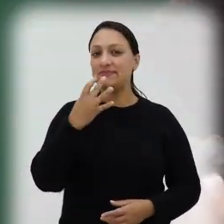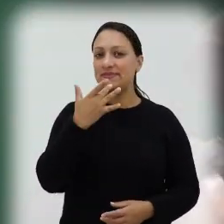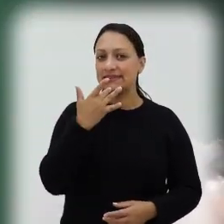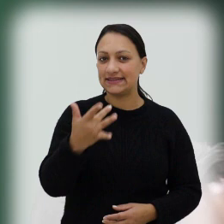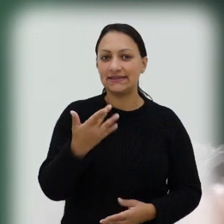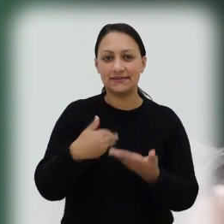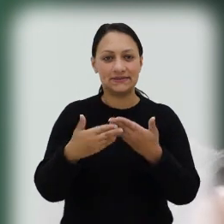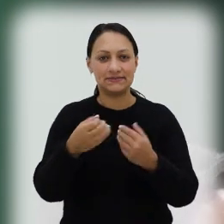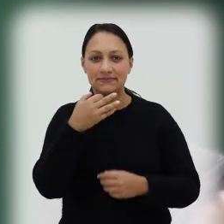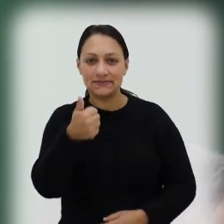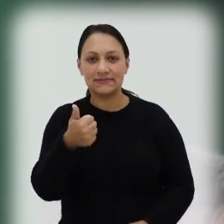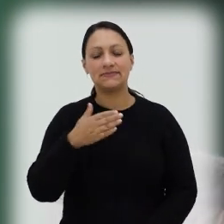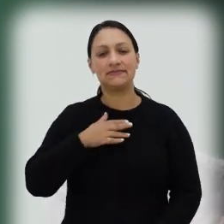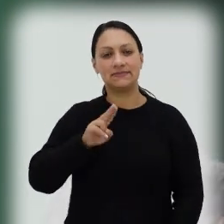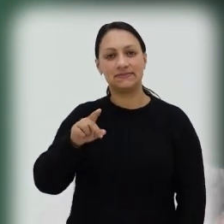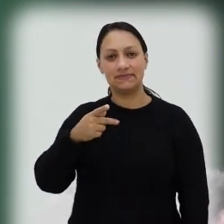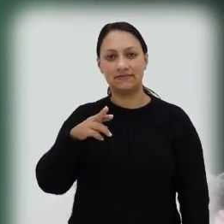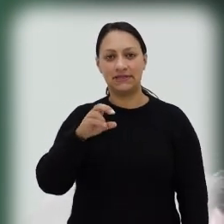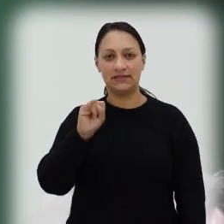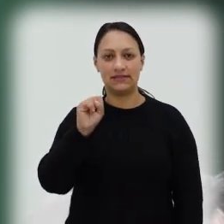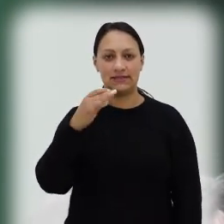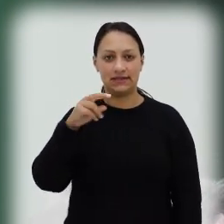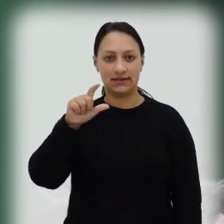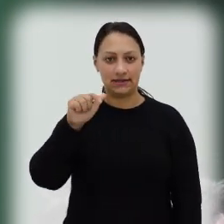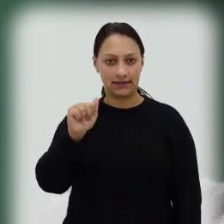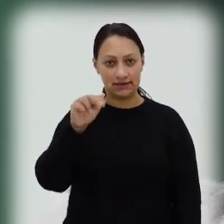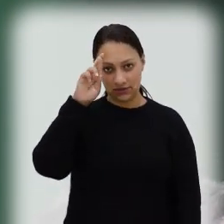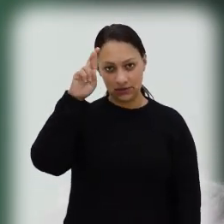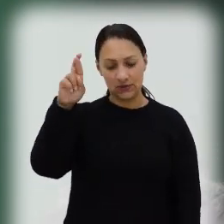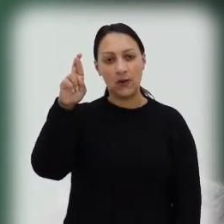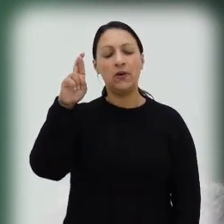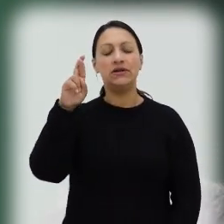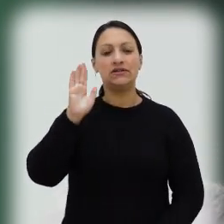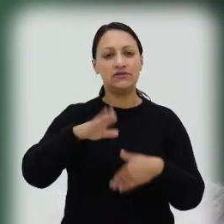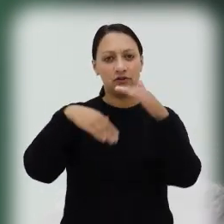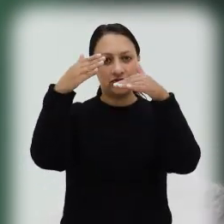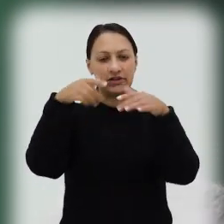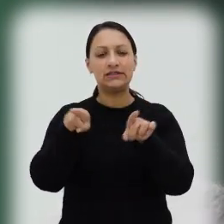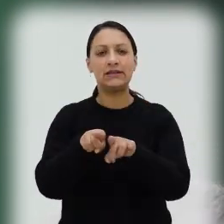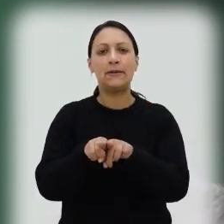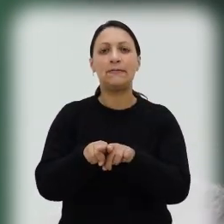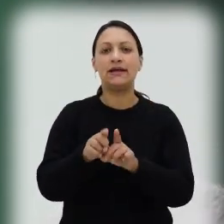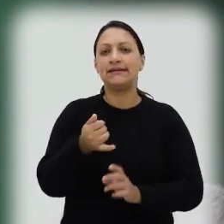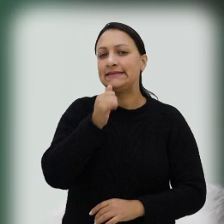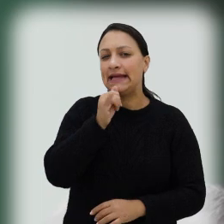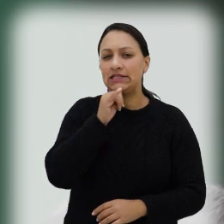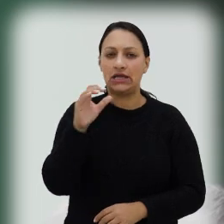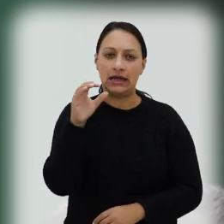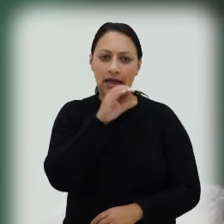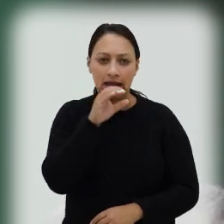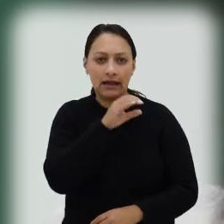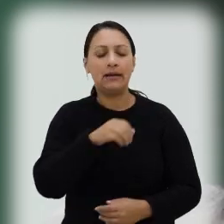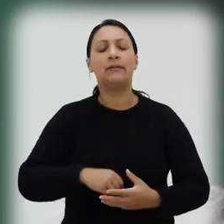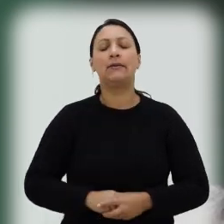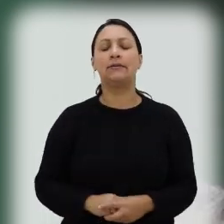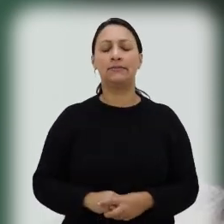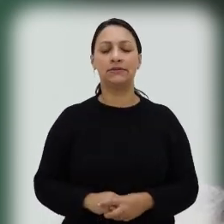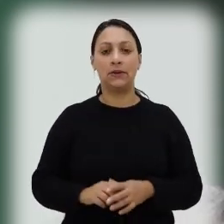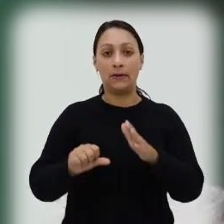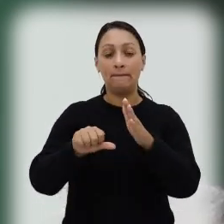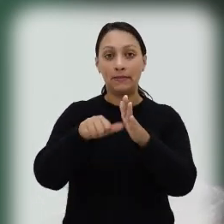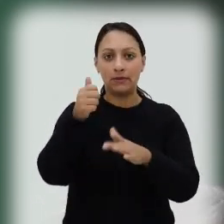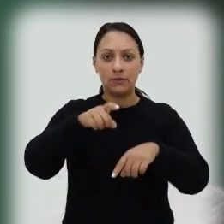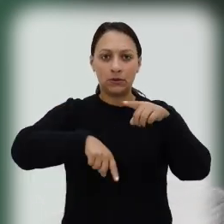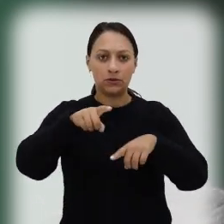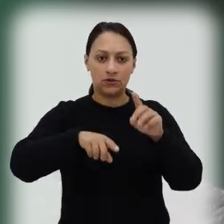Meu nome é Priscila, eu sou a diretora de operações da Biosense. Nós desenvolvemos biosensores e, traduzindo, teste rápido. O primeiro